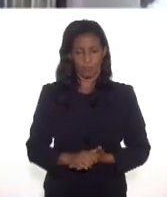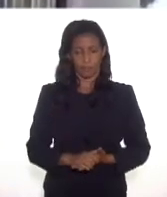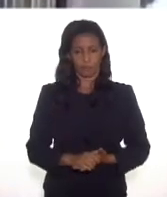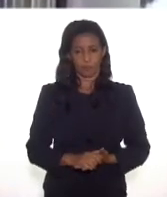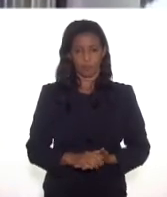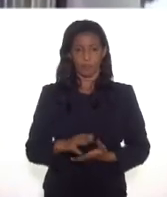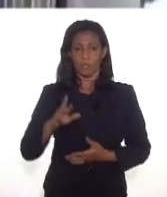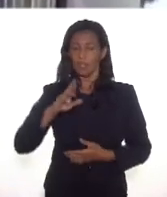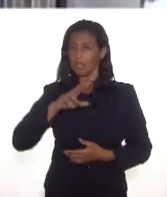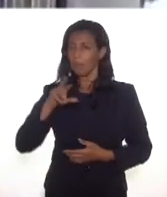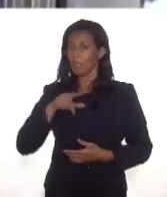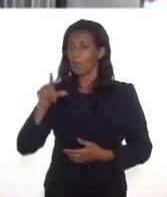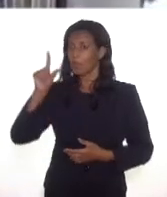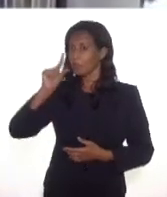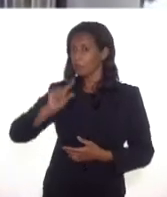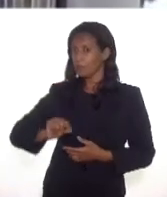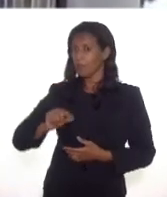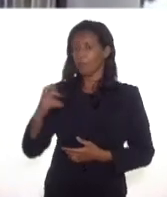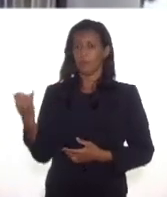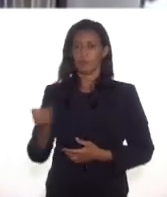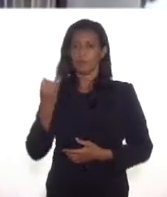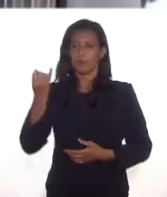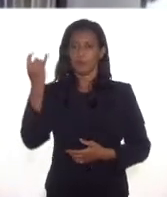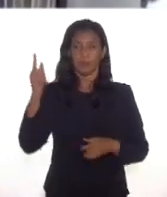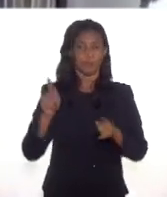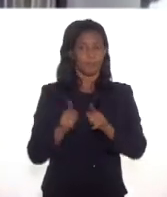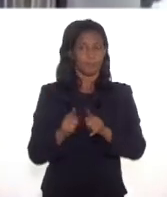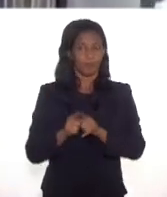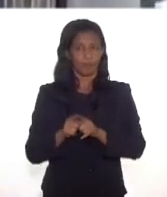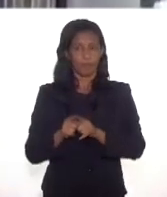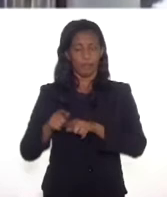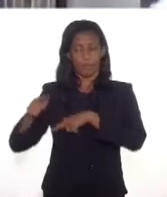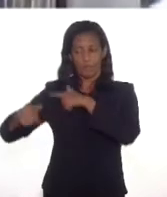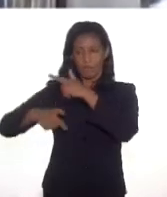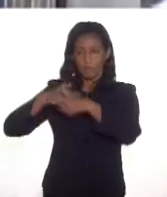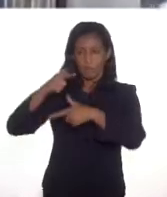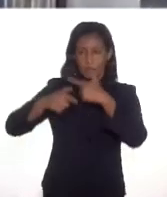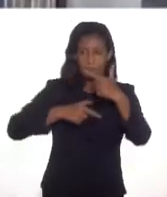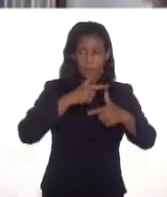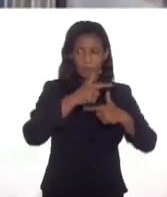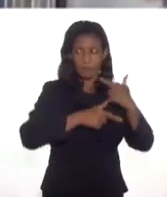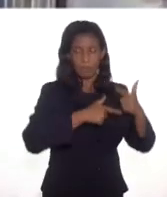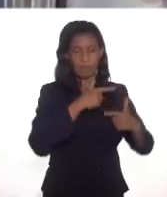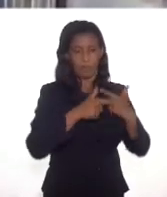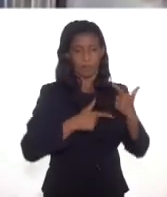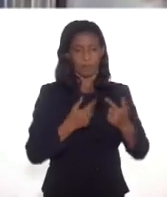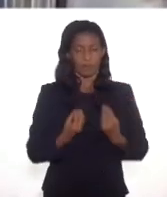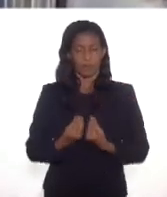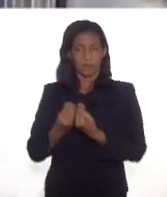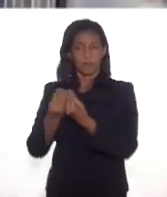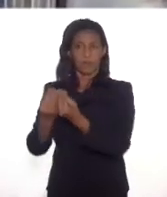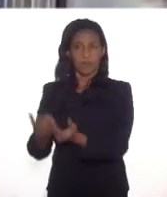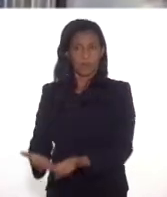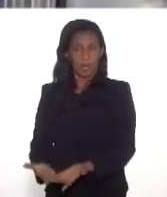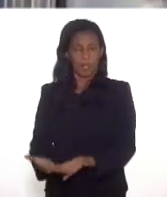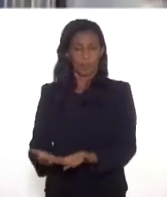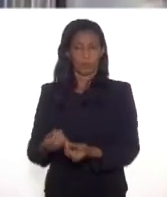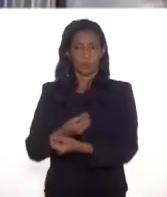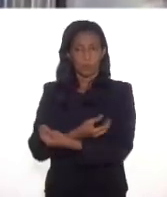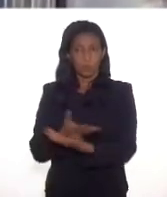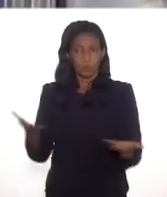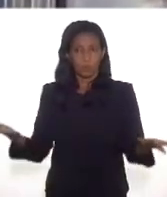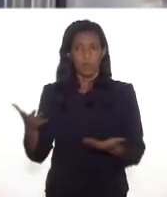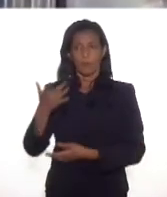também não é de pequena monta exatamente os empregos que são oferecidos para